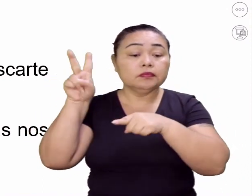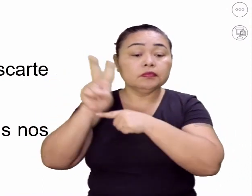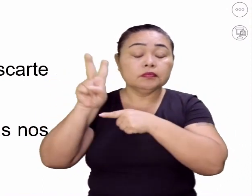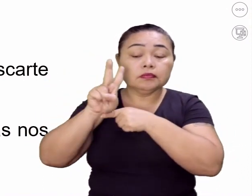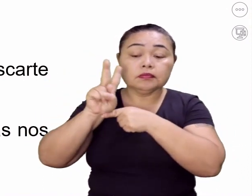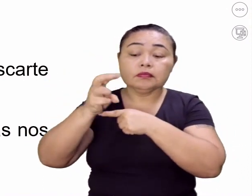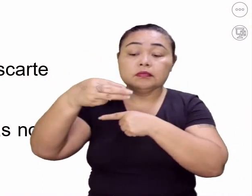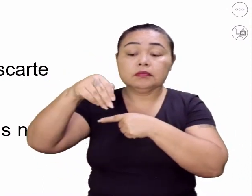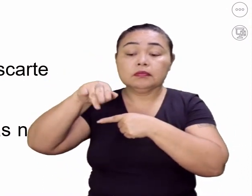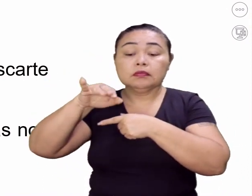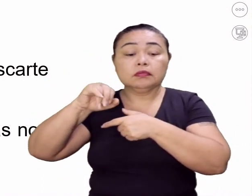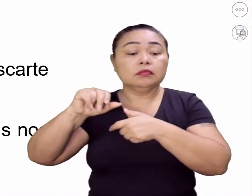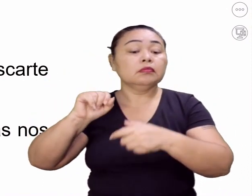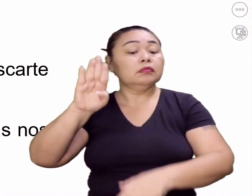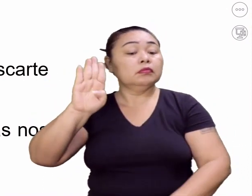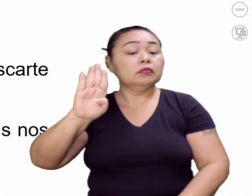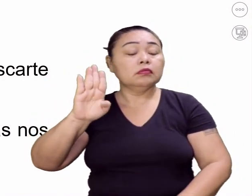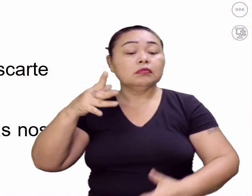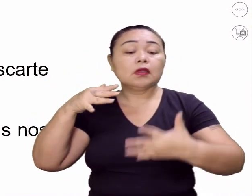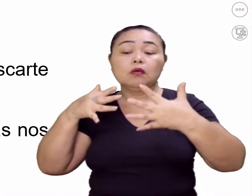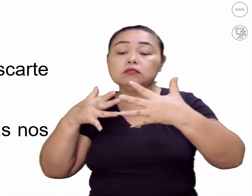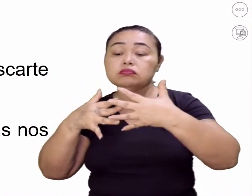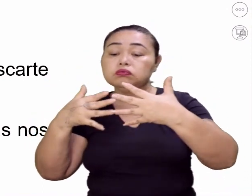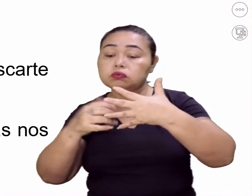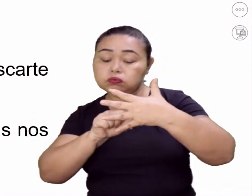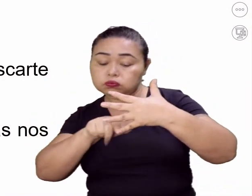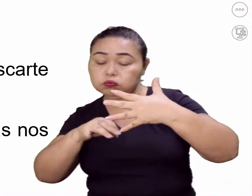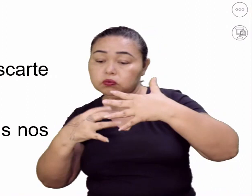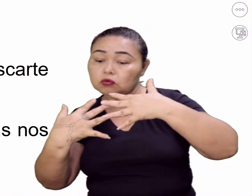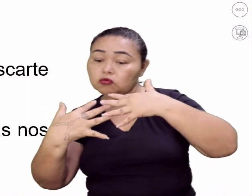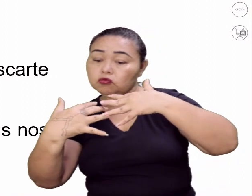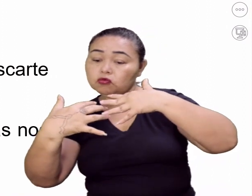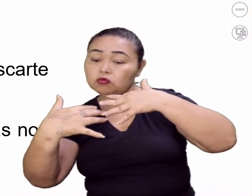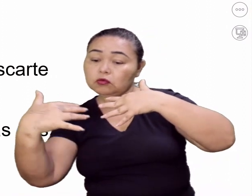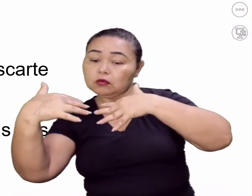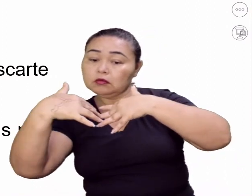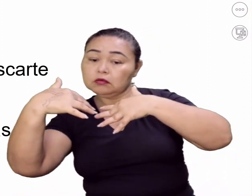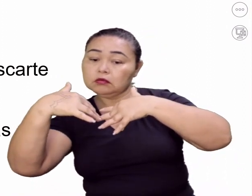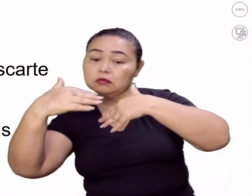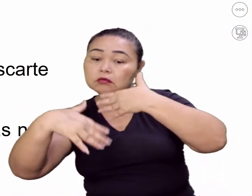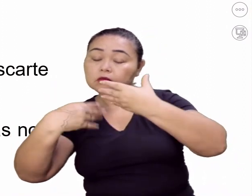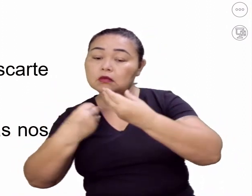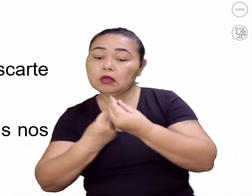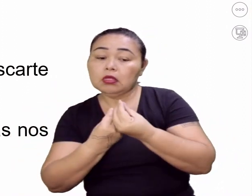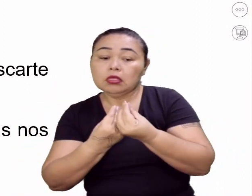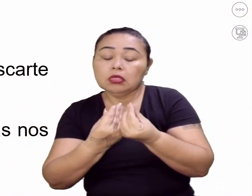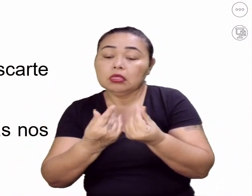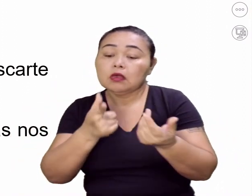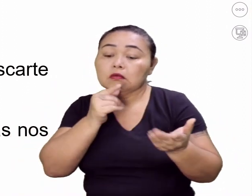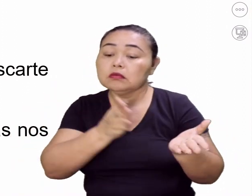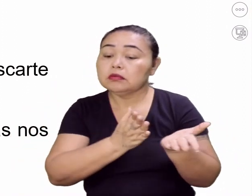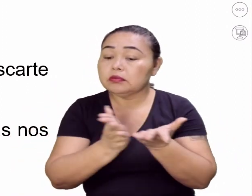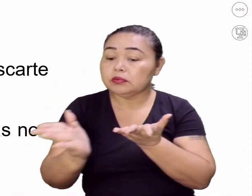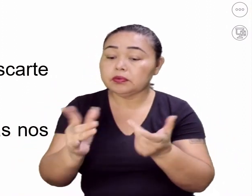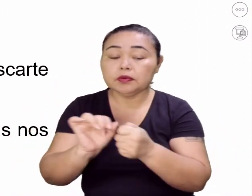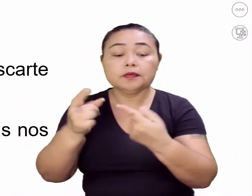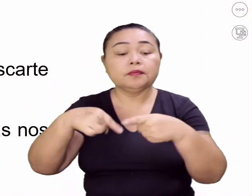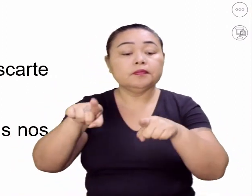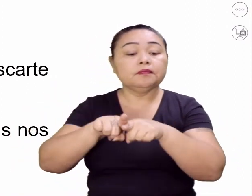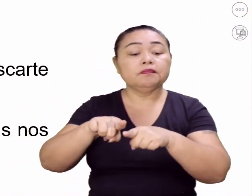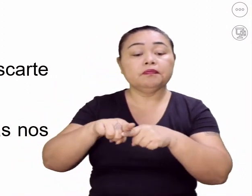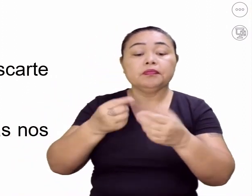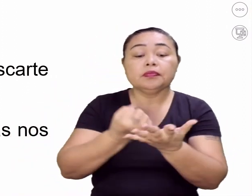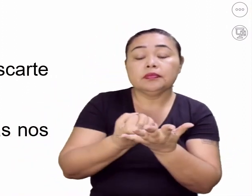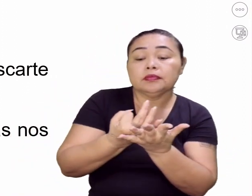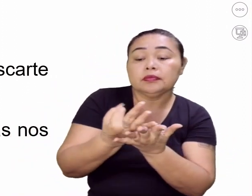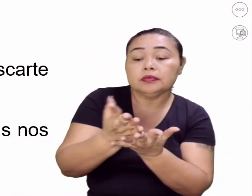mananciais. B. A impermeabilização do solo e o desassoreamento dos rios. C.